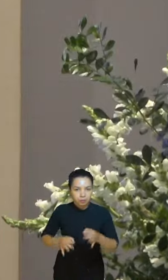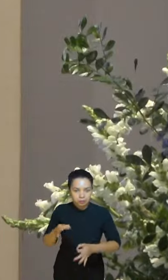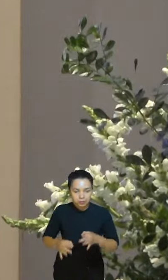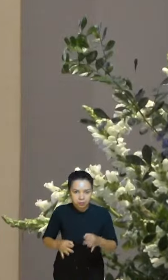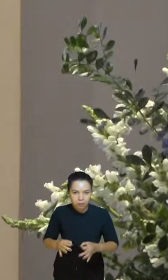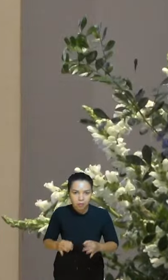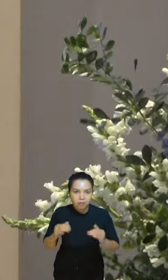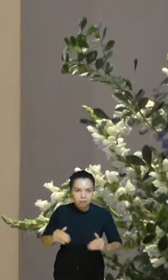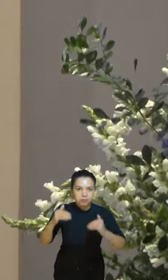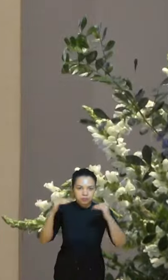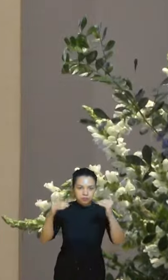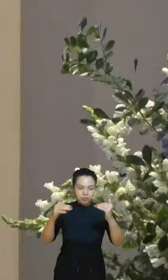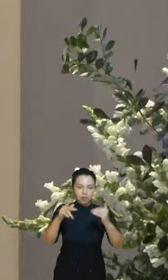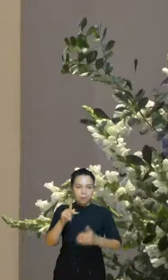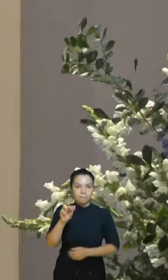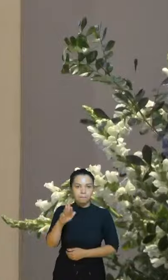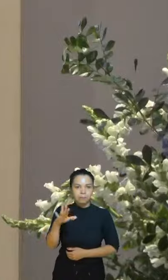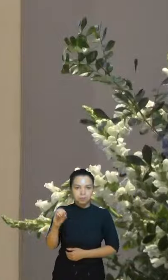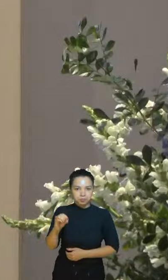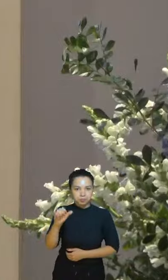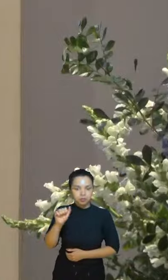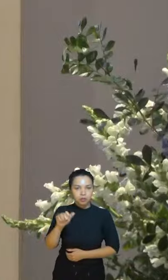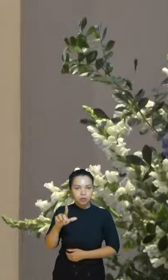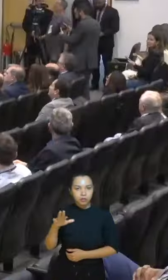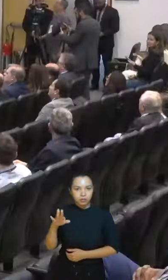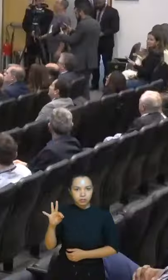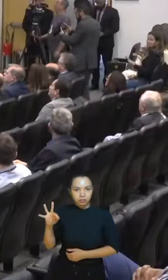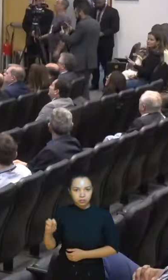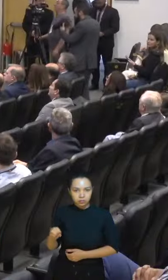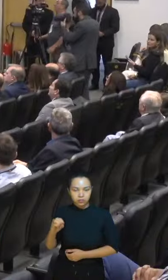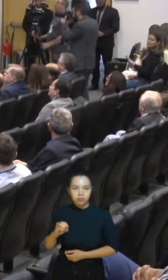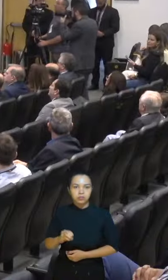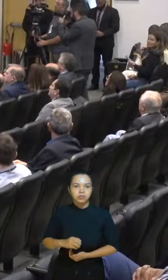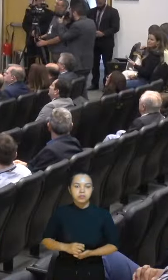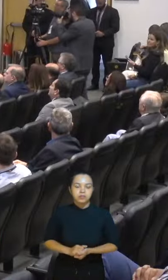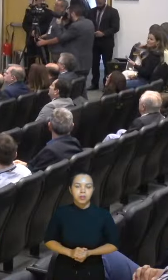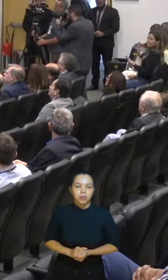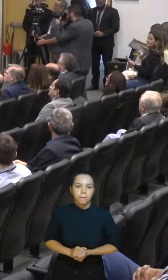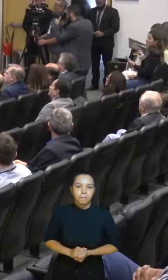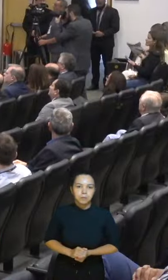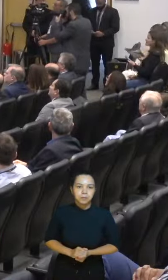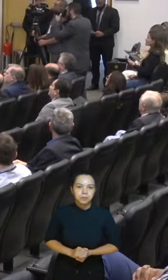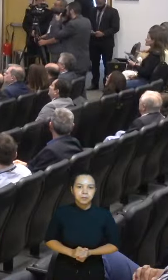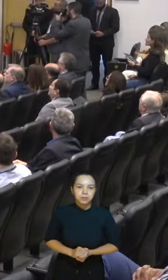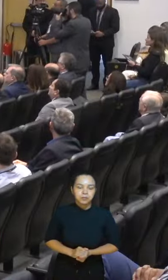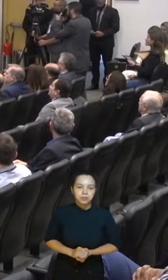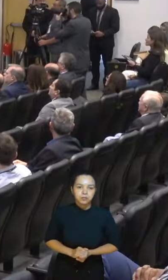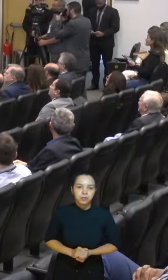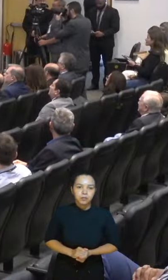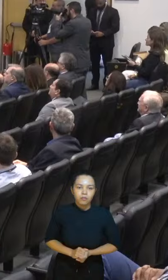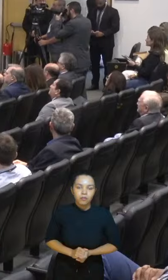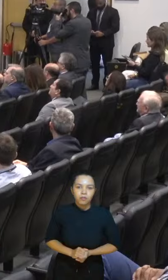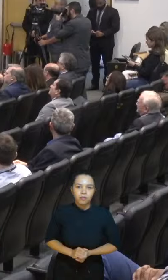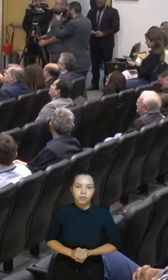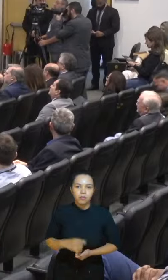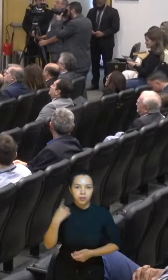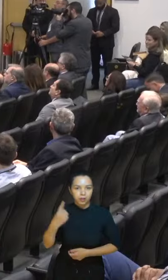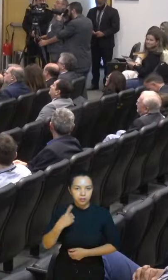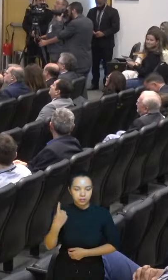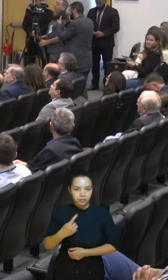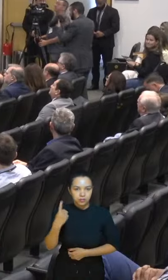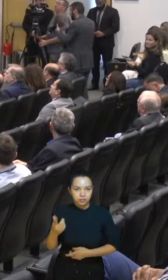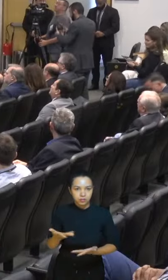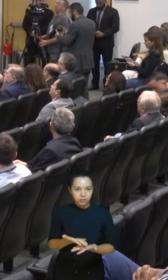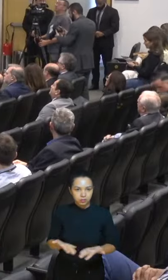Alberto svinski que é também o vice-presidente do TR os advogados enfim